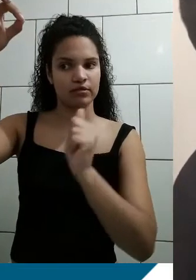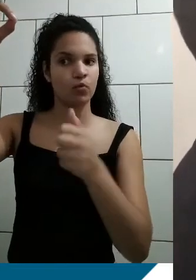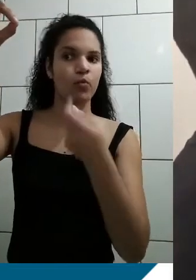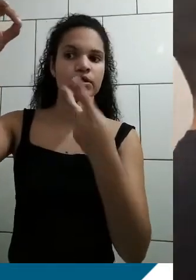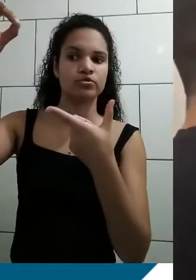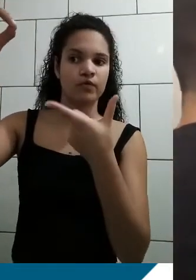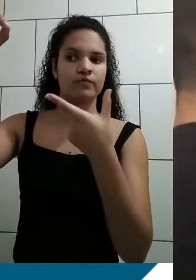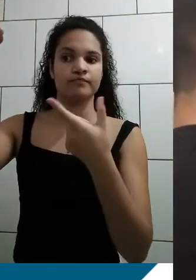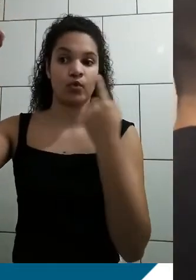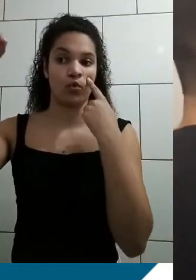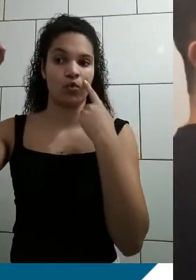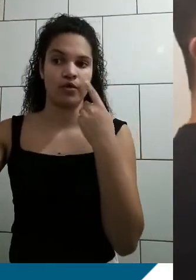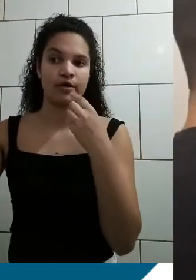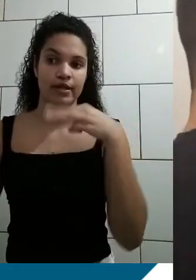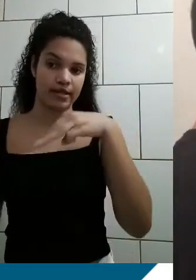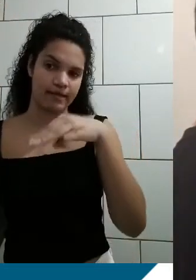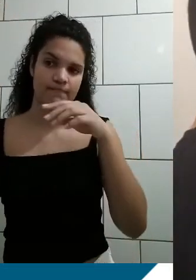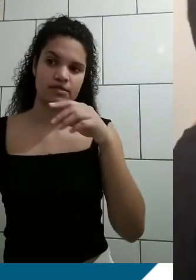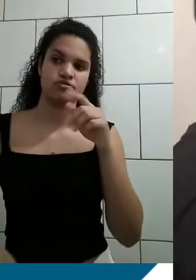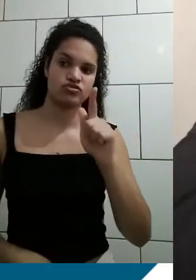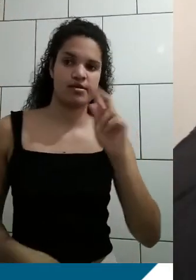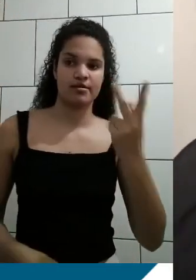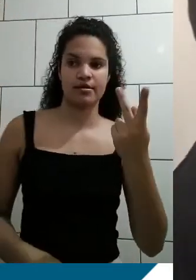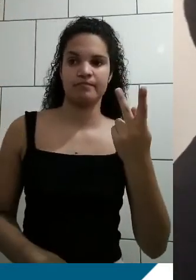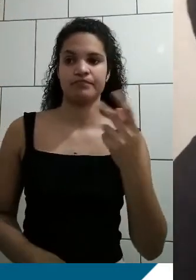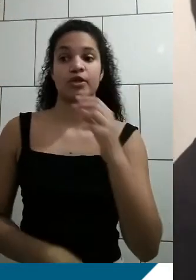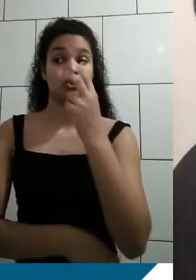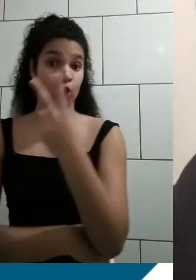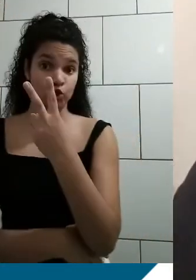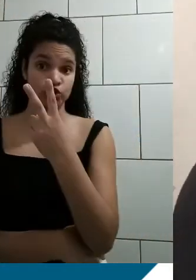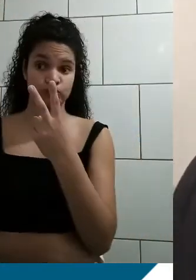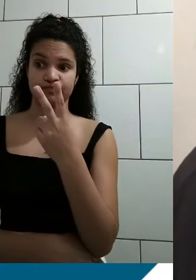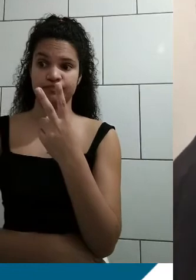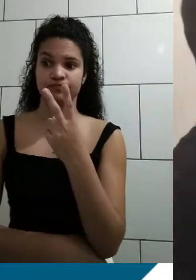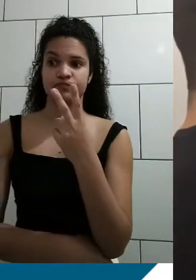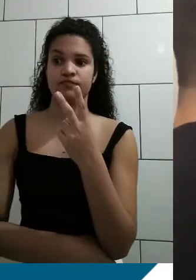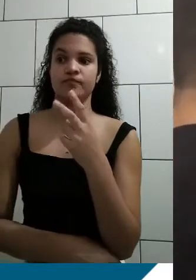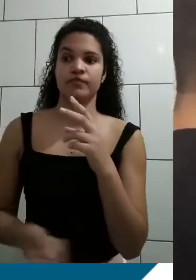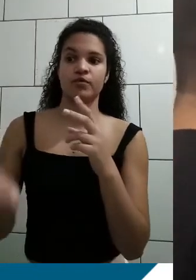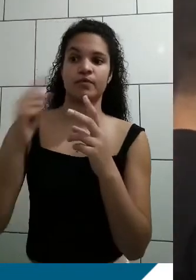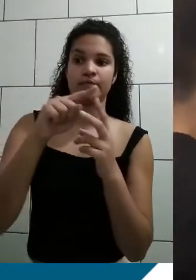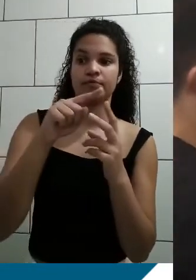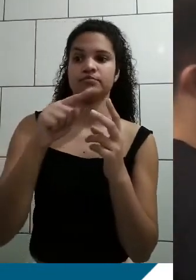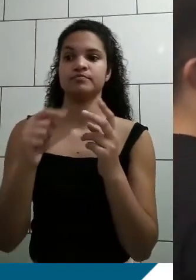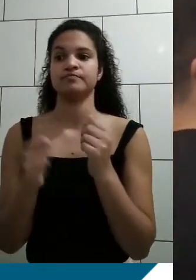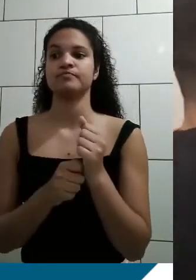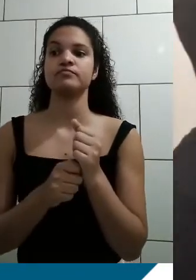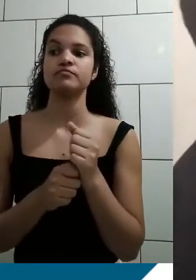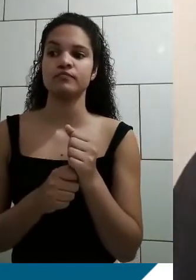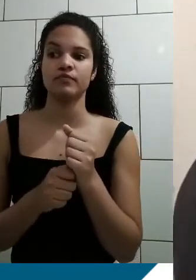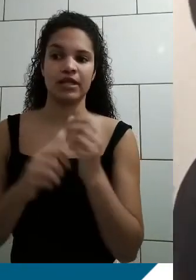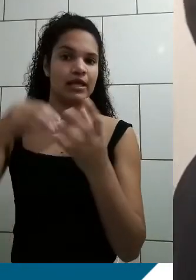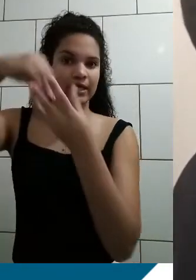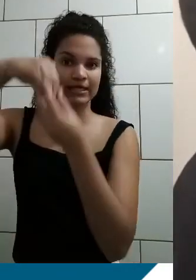g é a gravidade para pequenas alturas, tá? Esse valor permanece inalterado, então vale 10, e a altura inteira aqui, né, a altura total